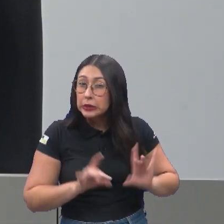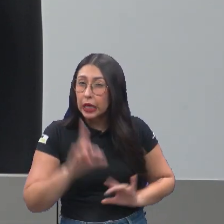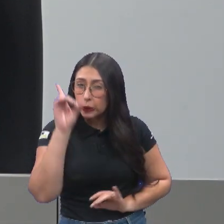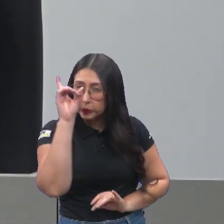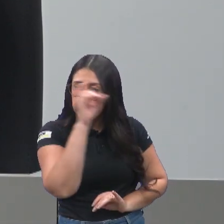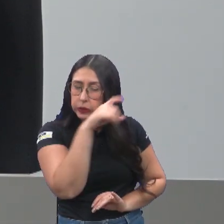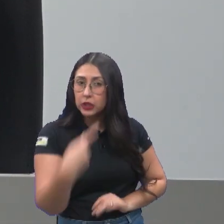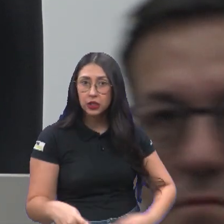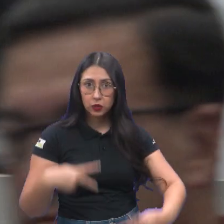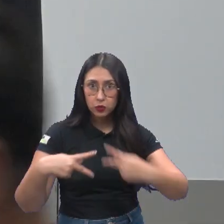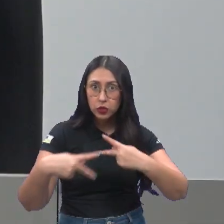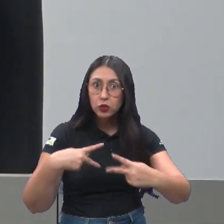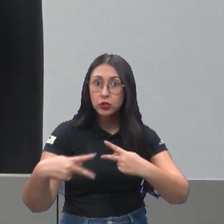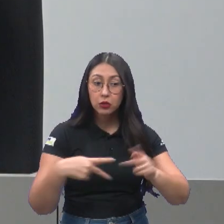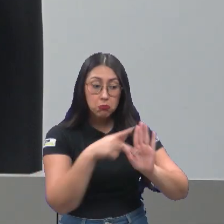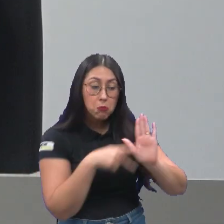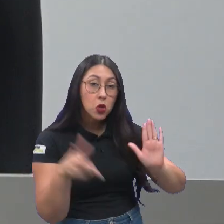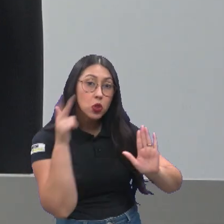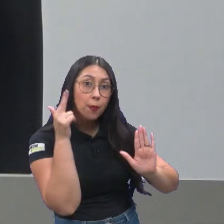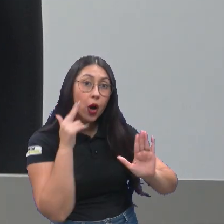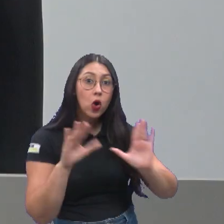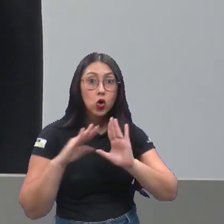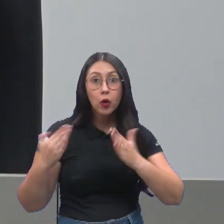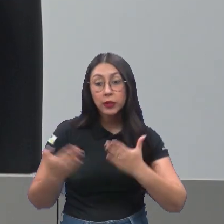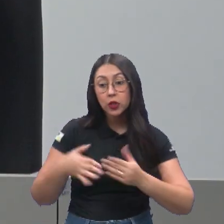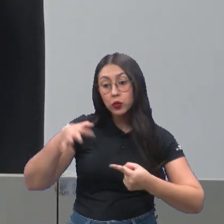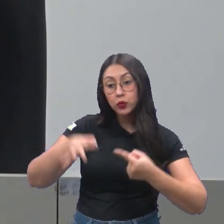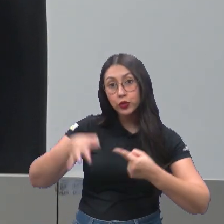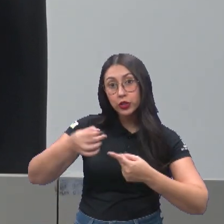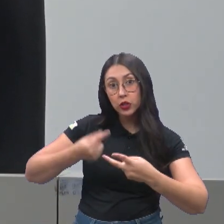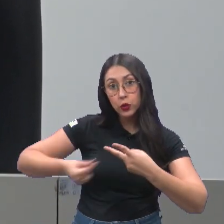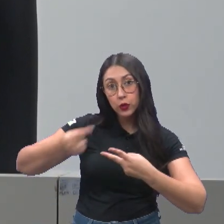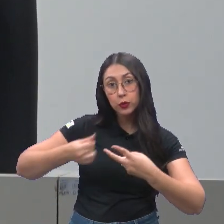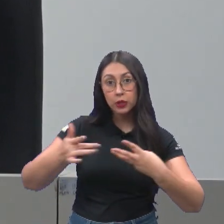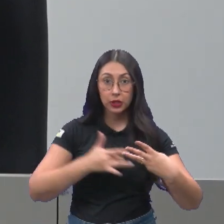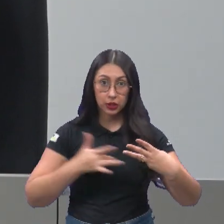ordinário. Comissões Justiça, Economia e Saúde. Processo número